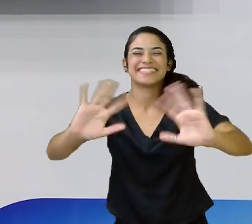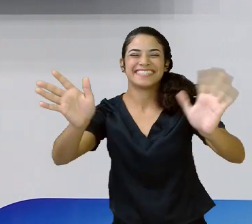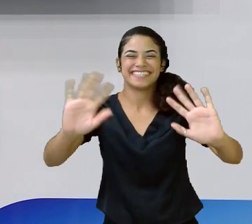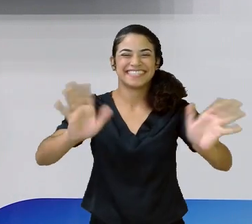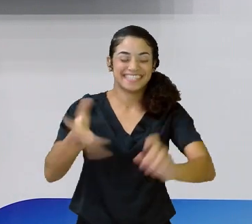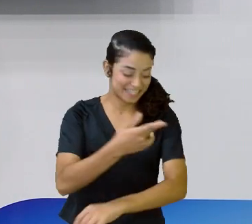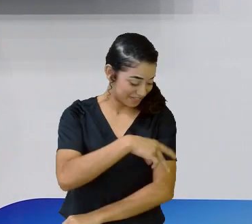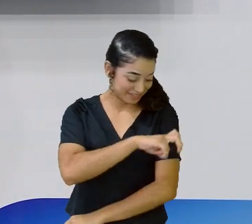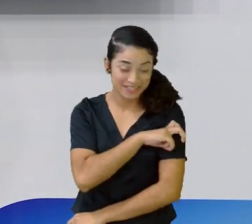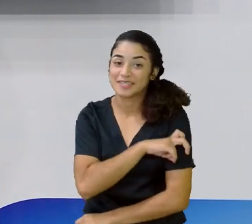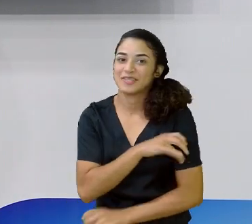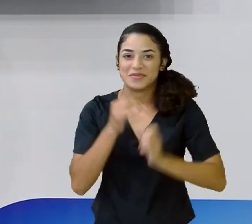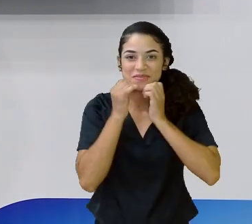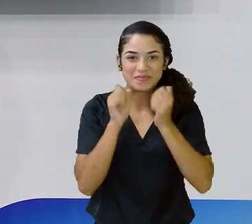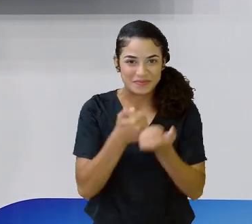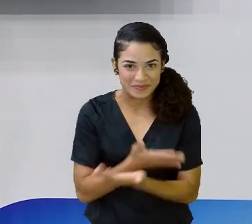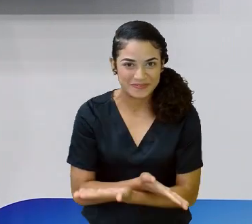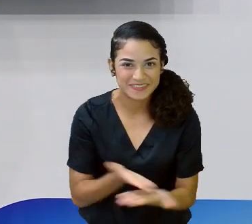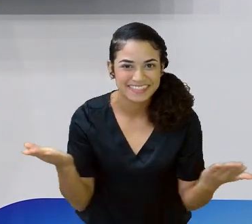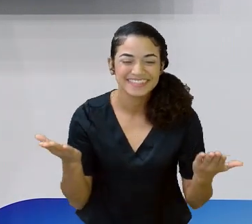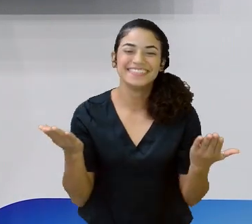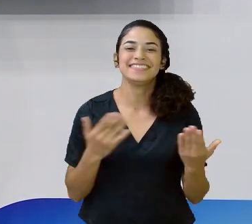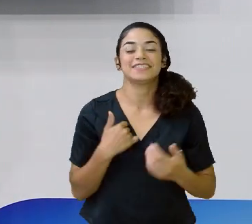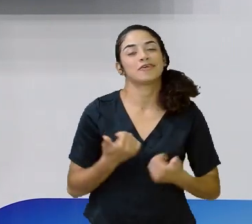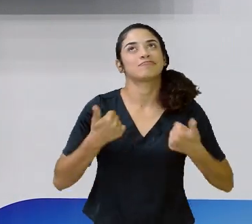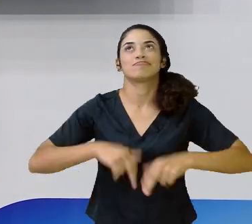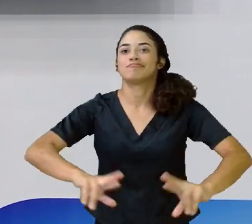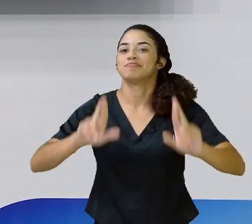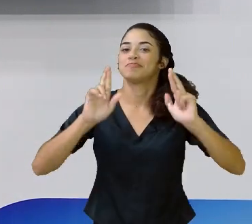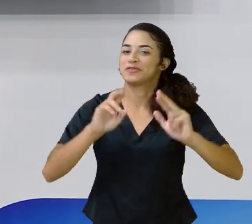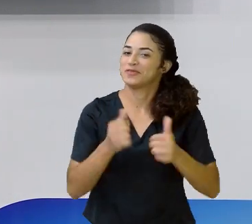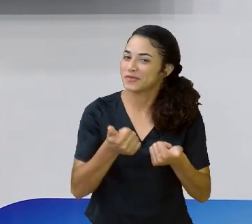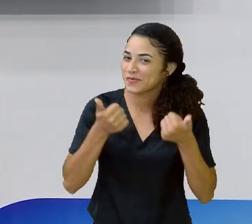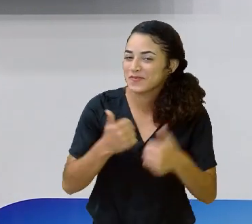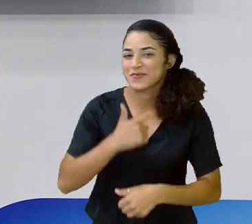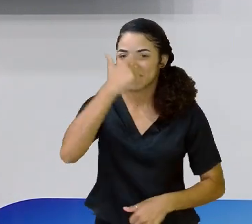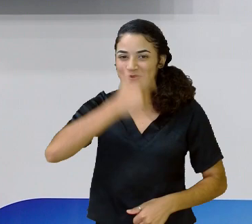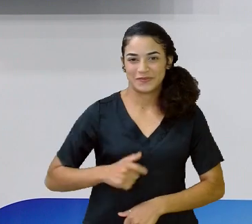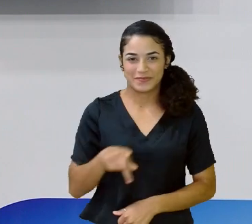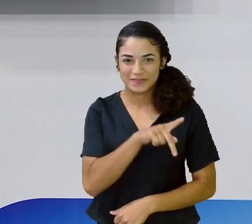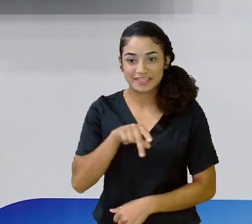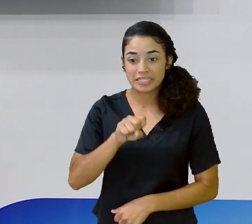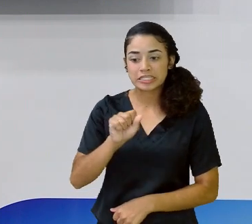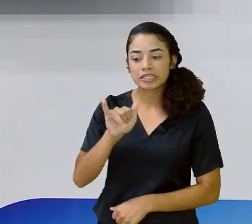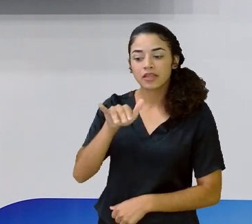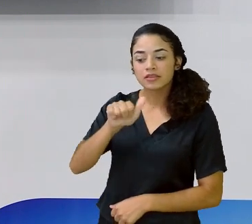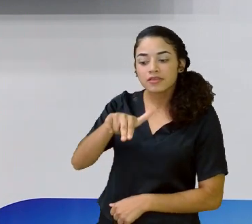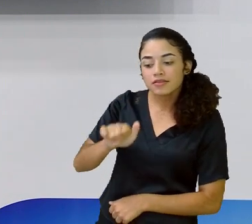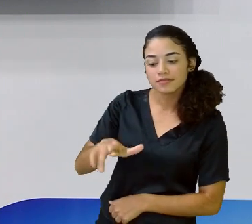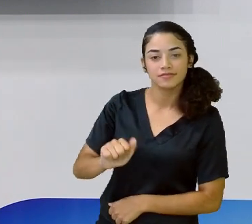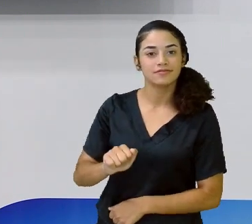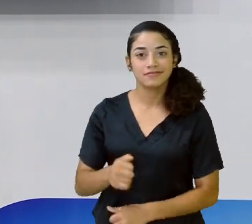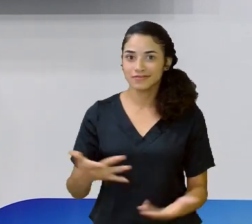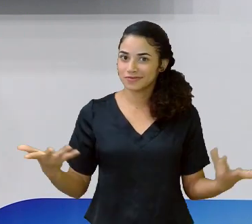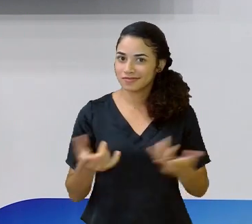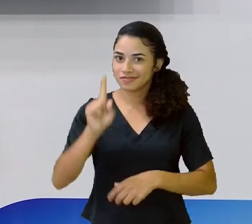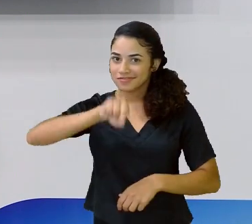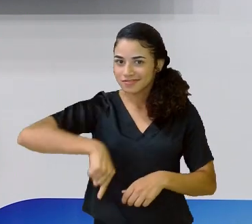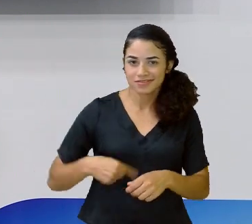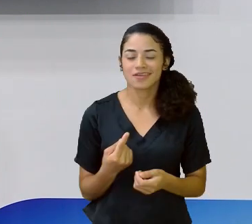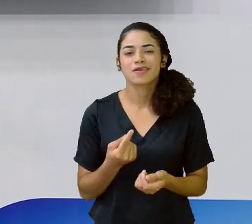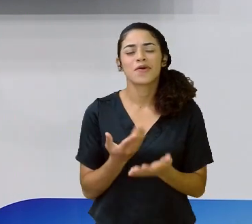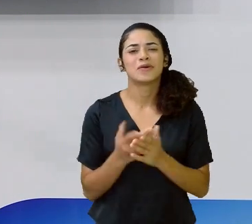Olá, quinto ano, tudo bem com vocês? Eu espero que sim. Eu sou a professora Sinara Souza e hoje eu vou dar uma aula de